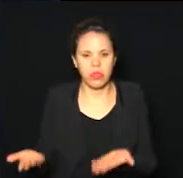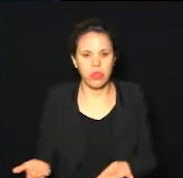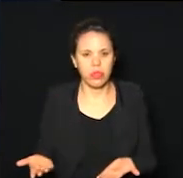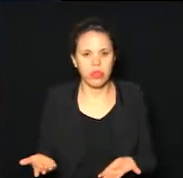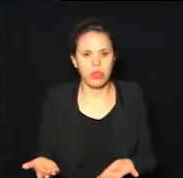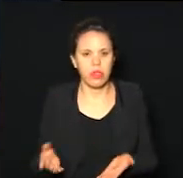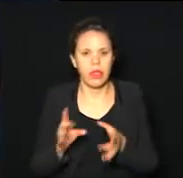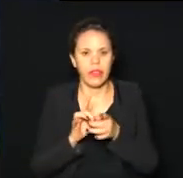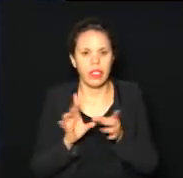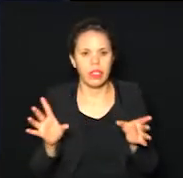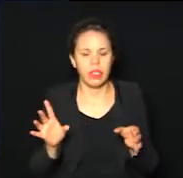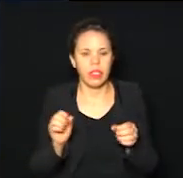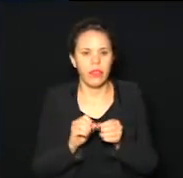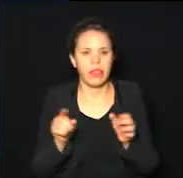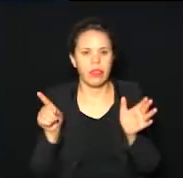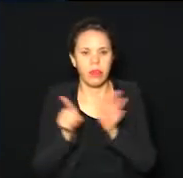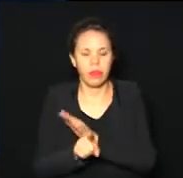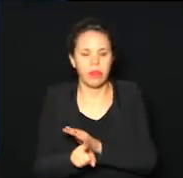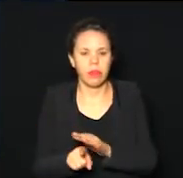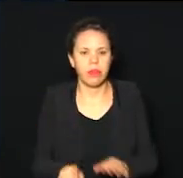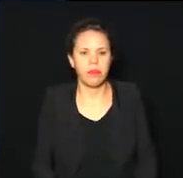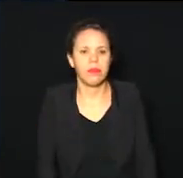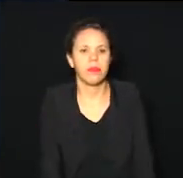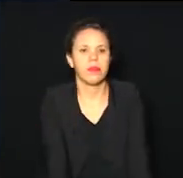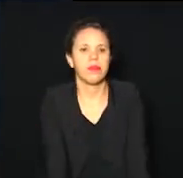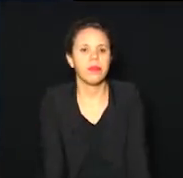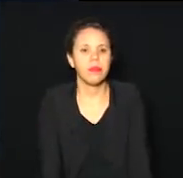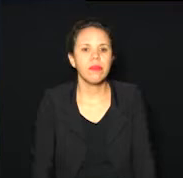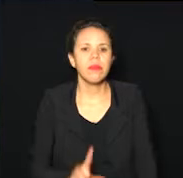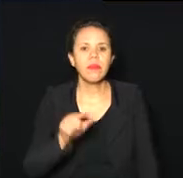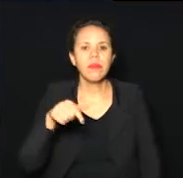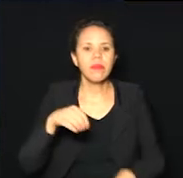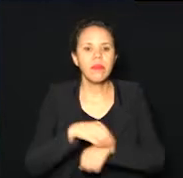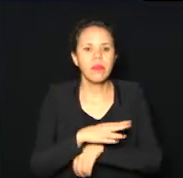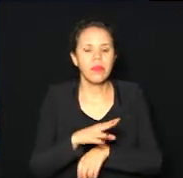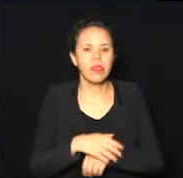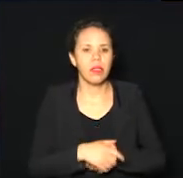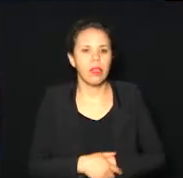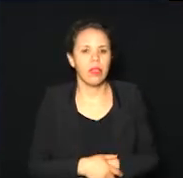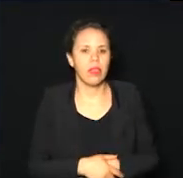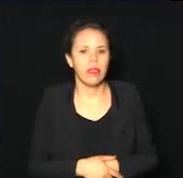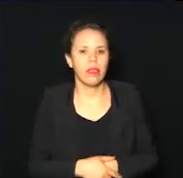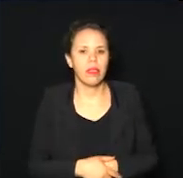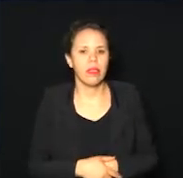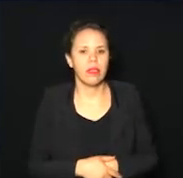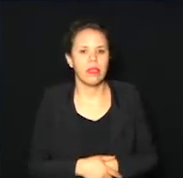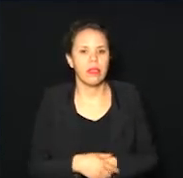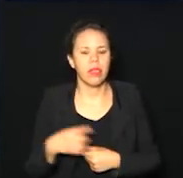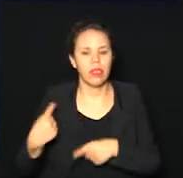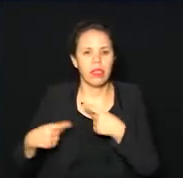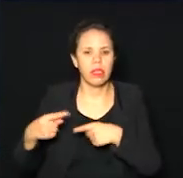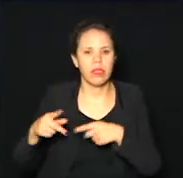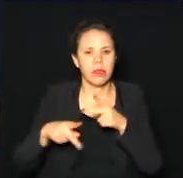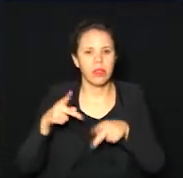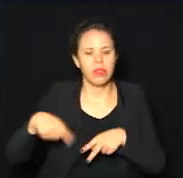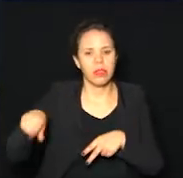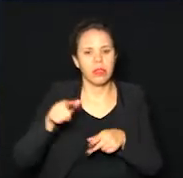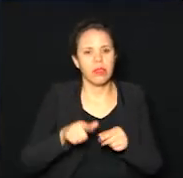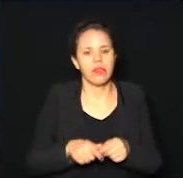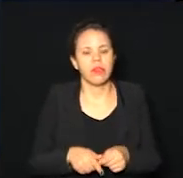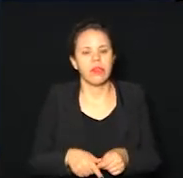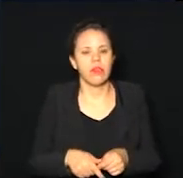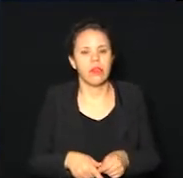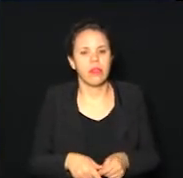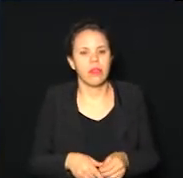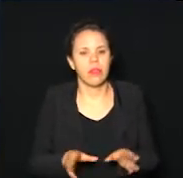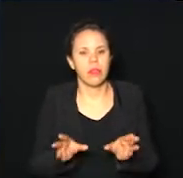vou tomar a liberdade de fazer uma pergunta e depois eu passar para os nossos debatedores para as considerações